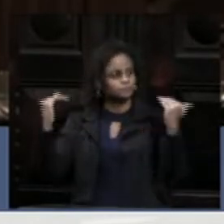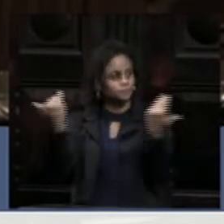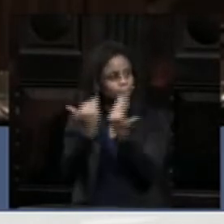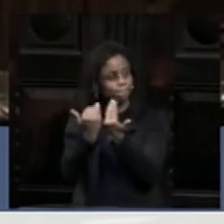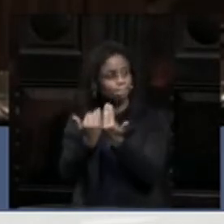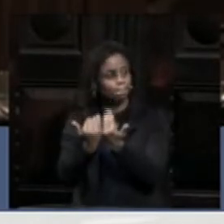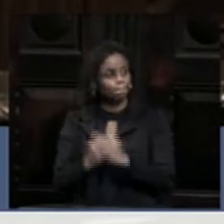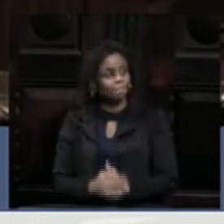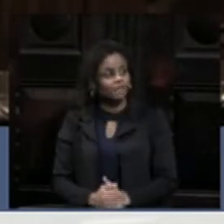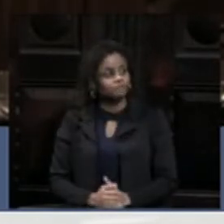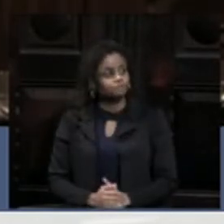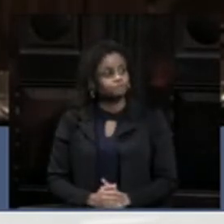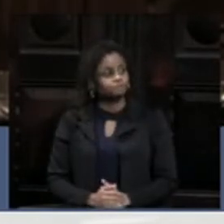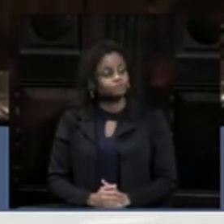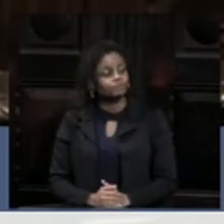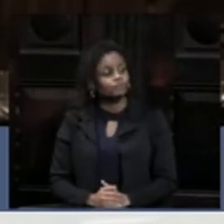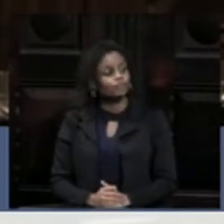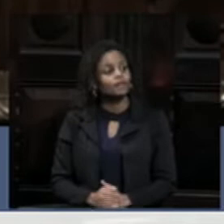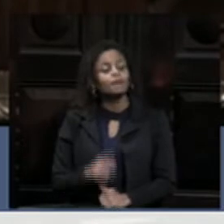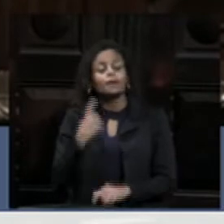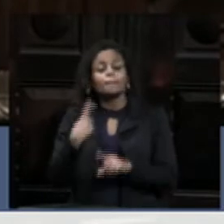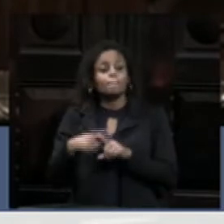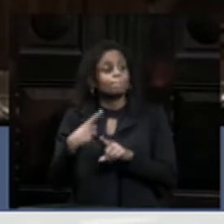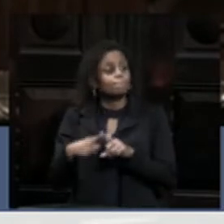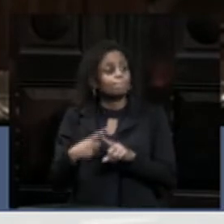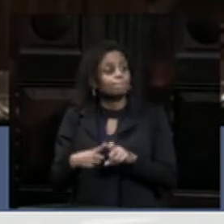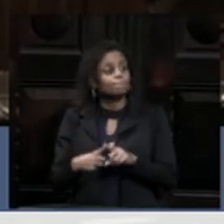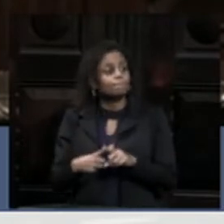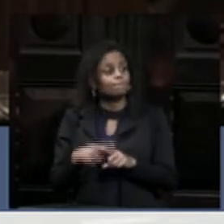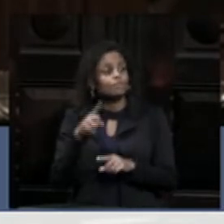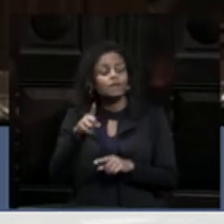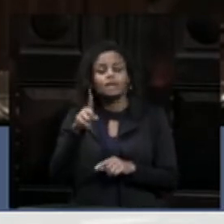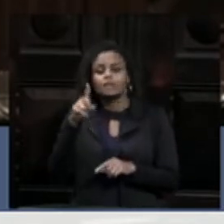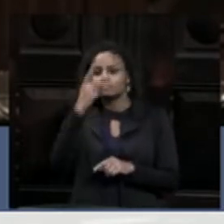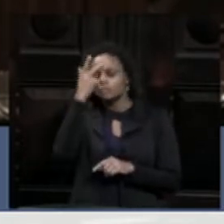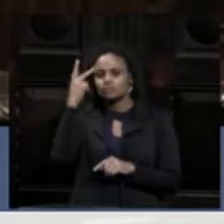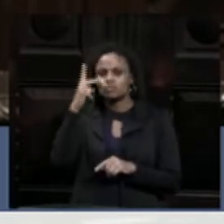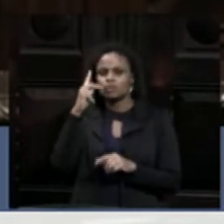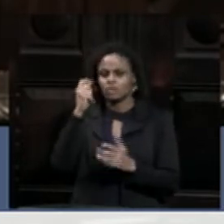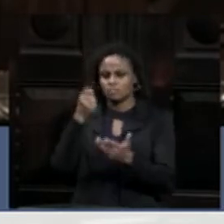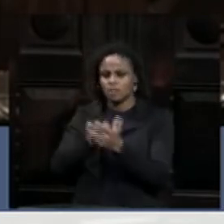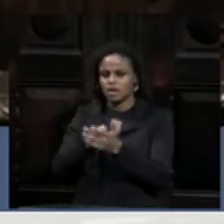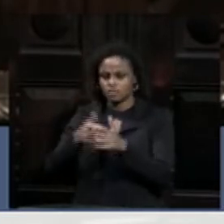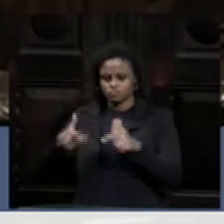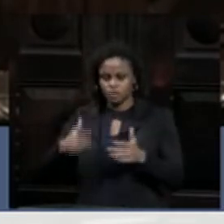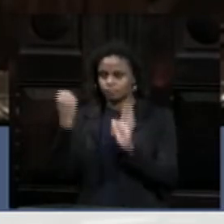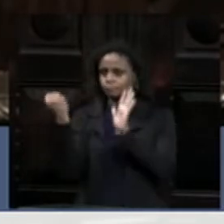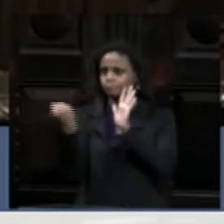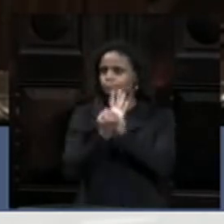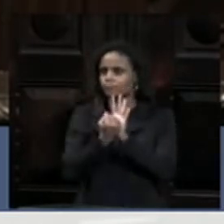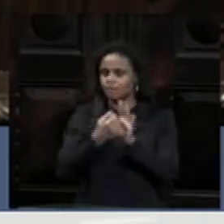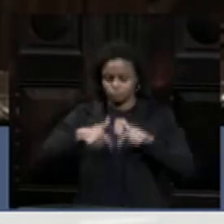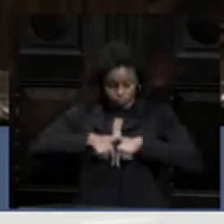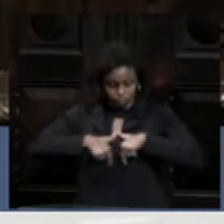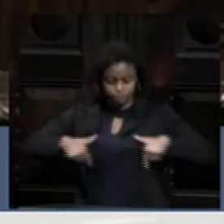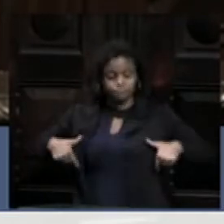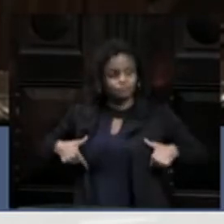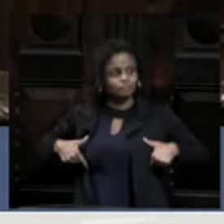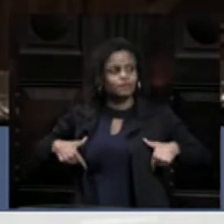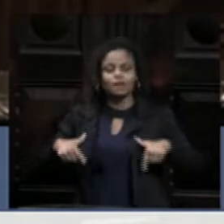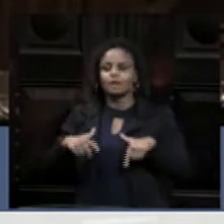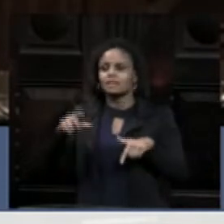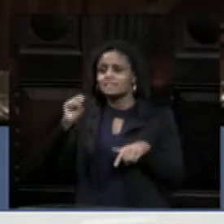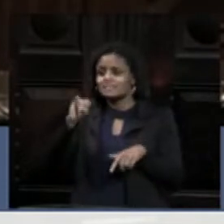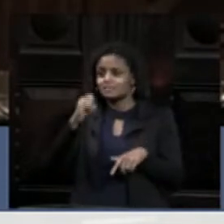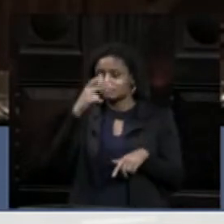de receita, é ruim para os patrocinadores que estampam suas marcas nas camisas, é ruim para aqueles